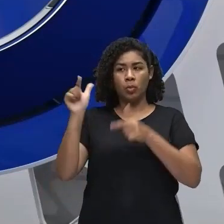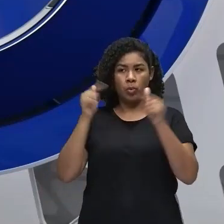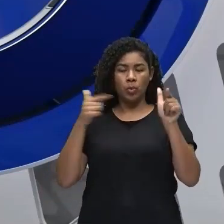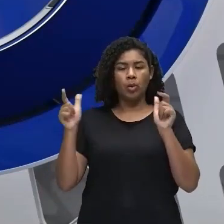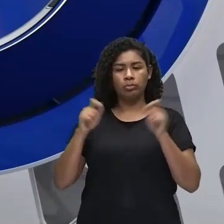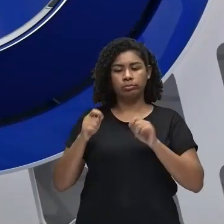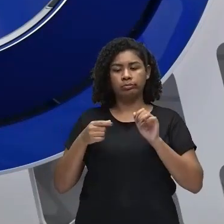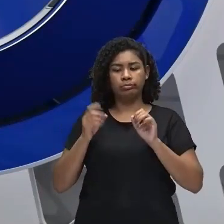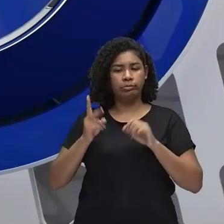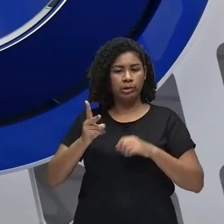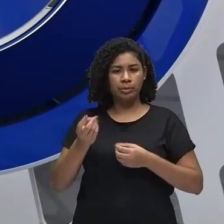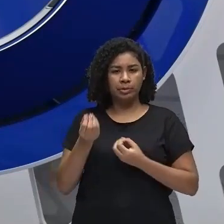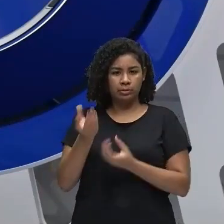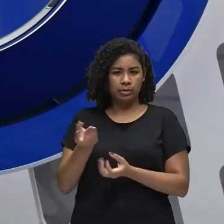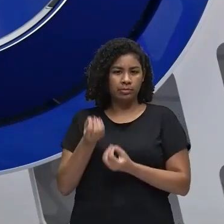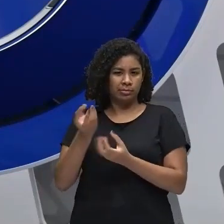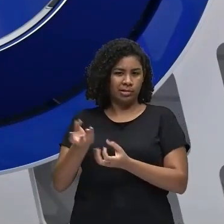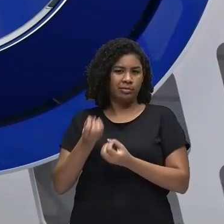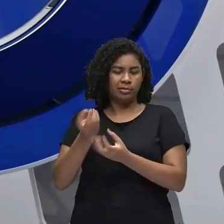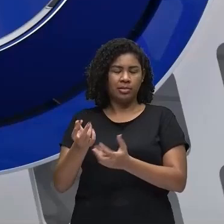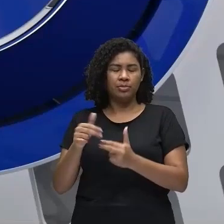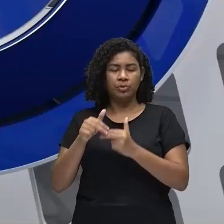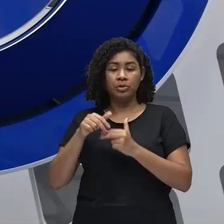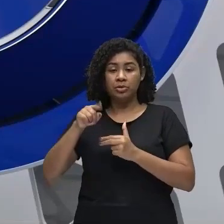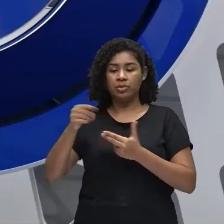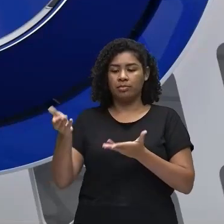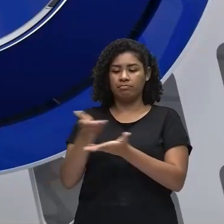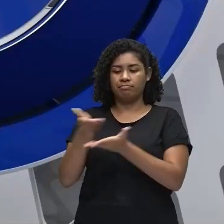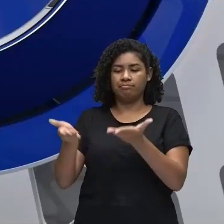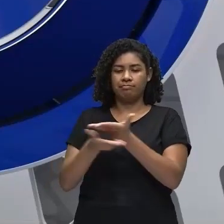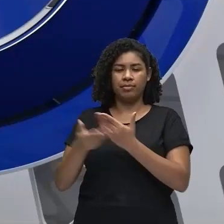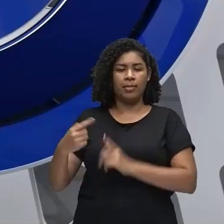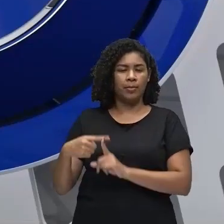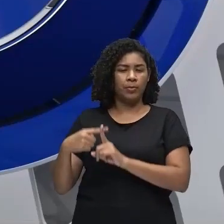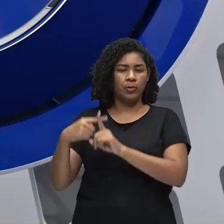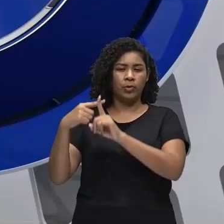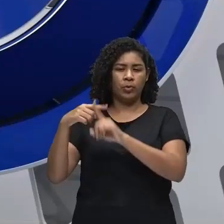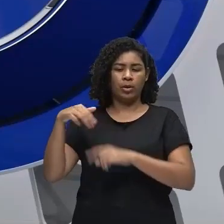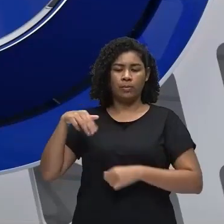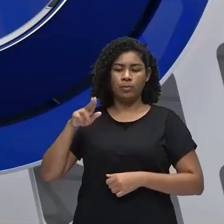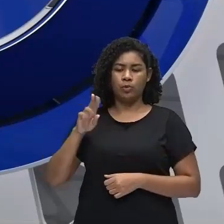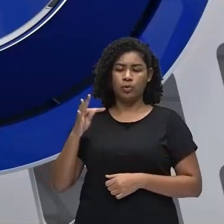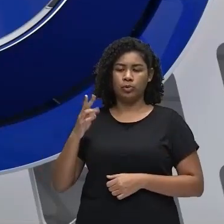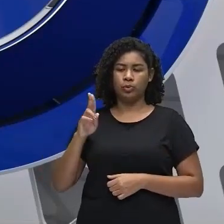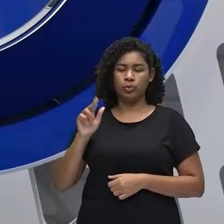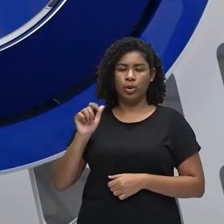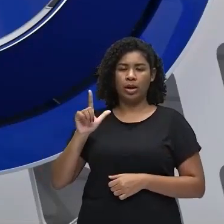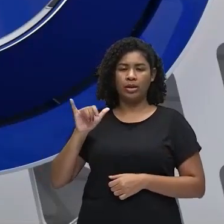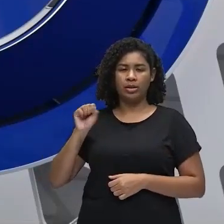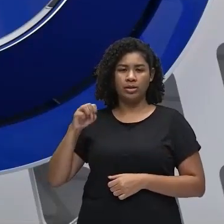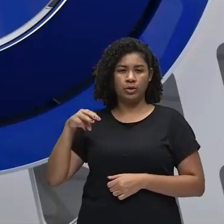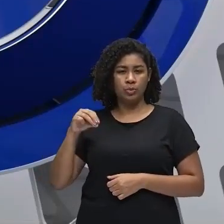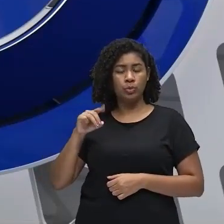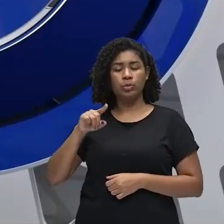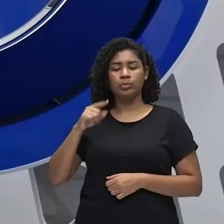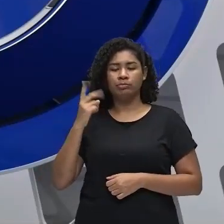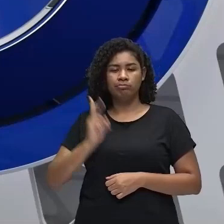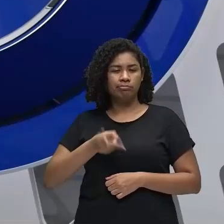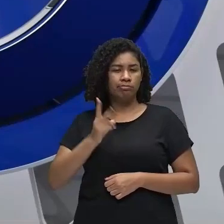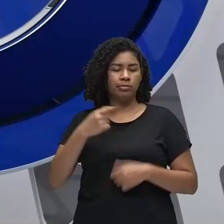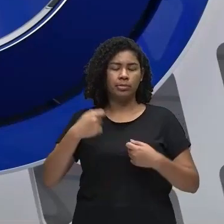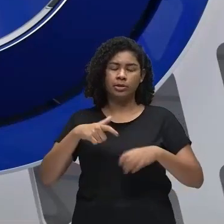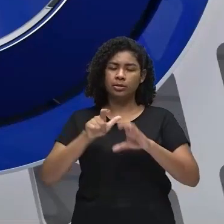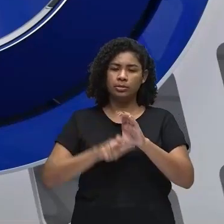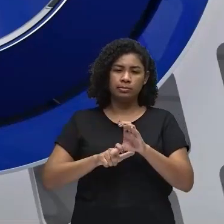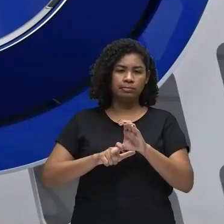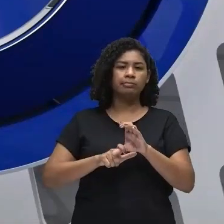possam ser fecundados. Então, essa relação é uma relação de mutualismo onde um precisa do outro para